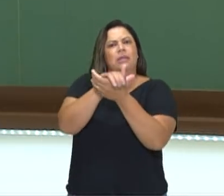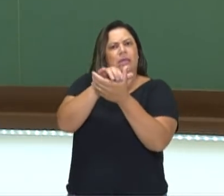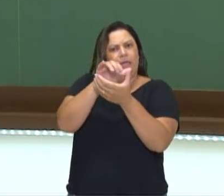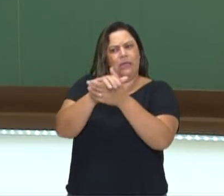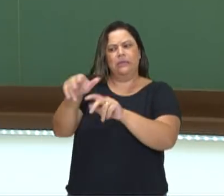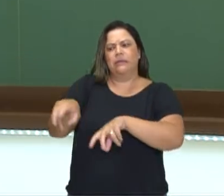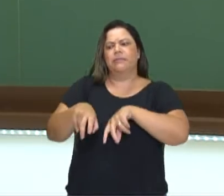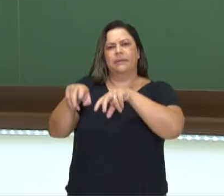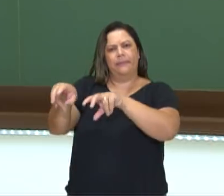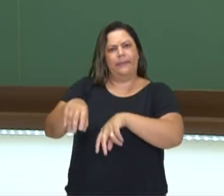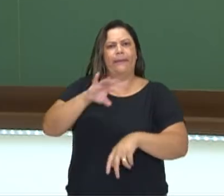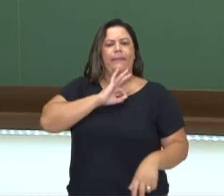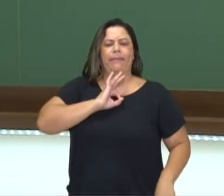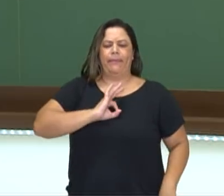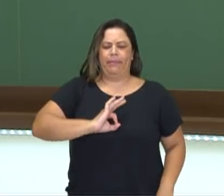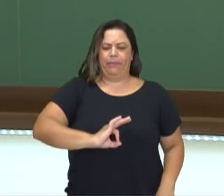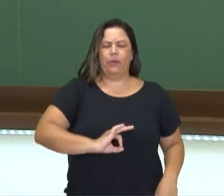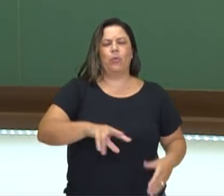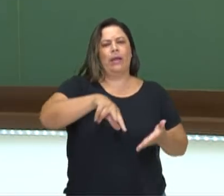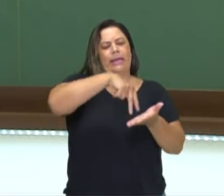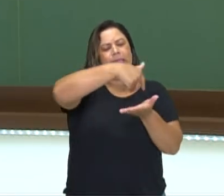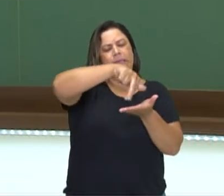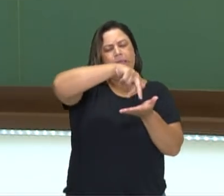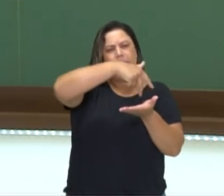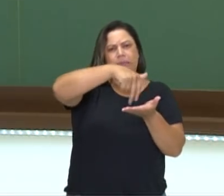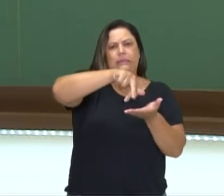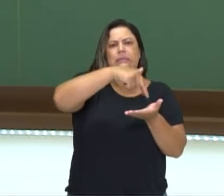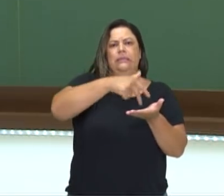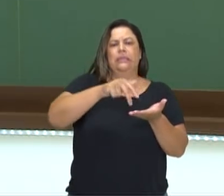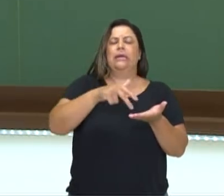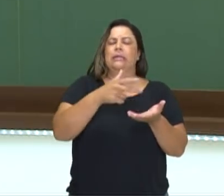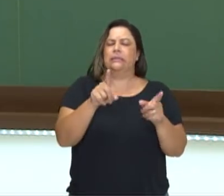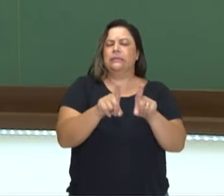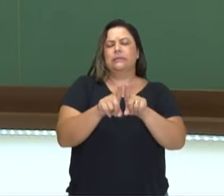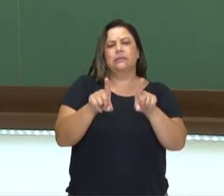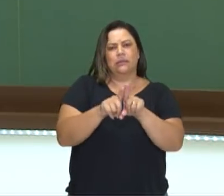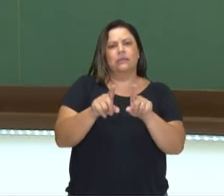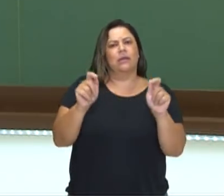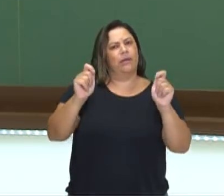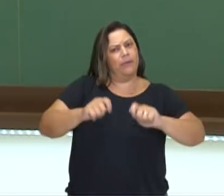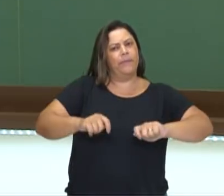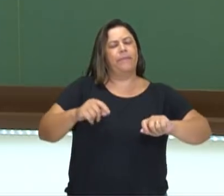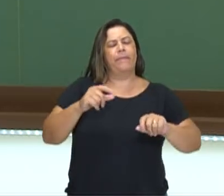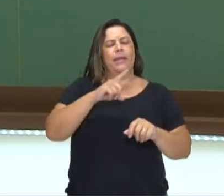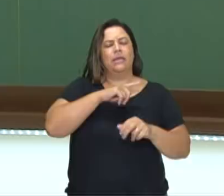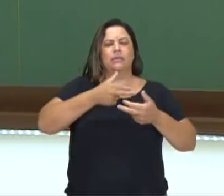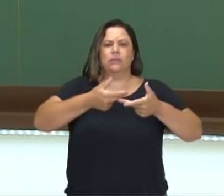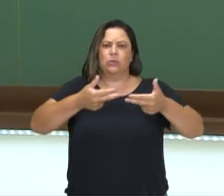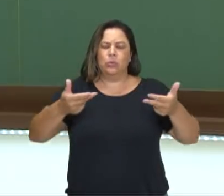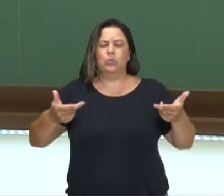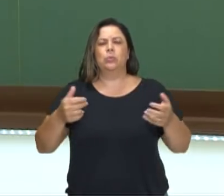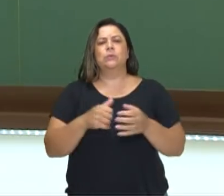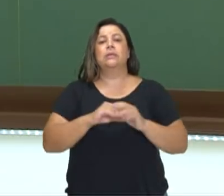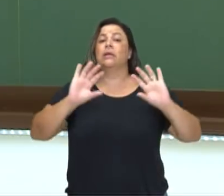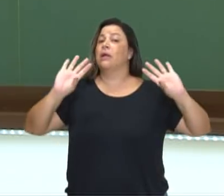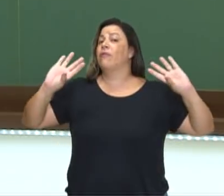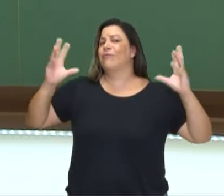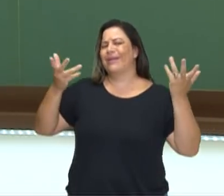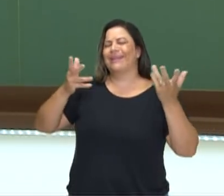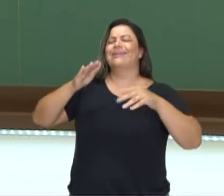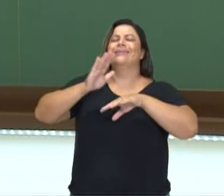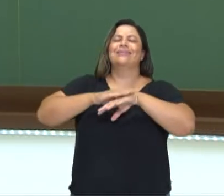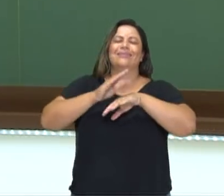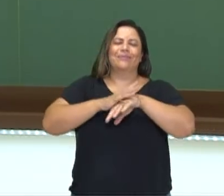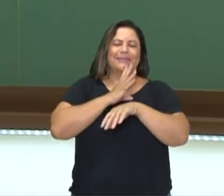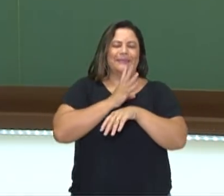com padre, quadrilha às vezes traz elementos cristãos, do catolicismo cristão, e é uma das festas mais conhecidas